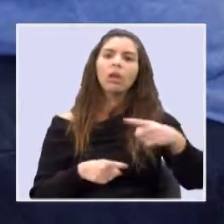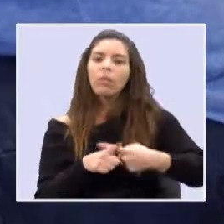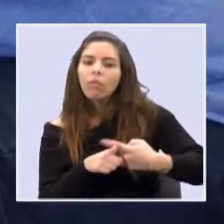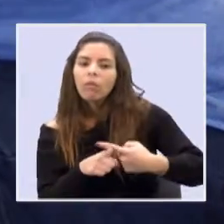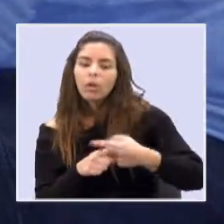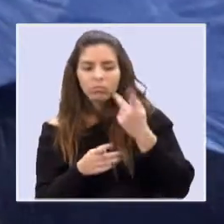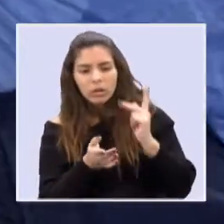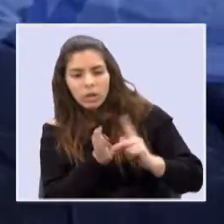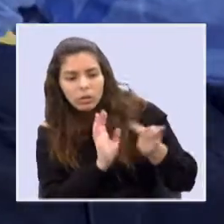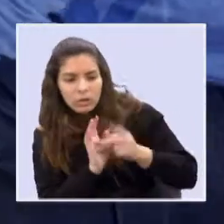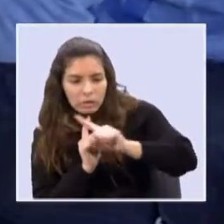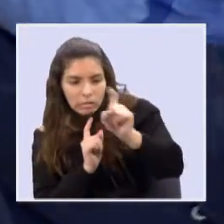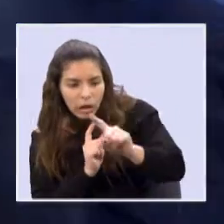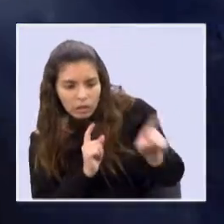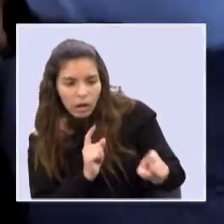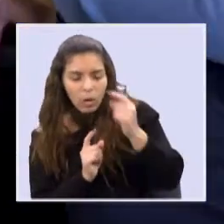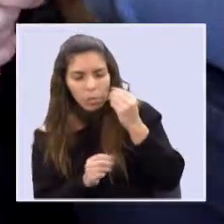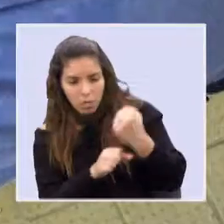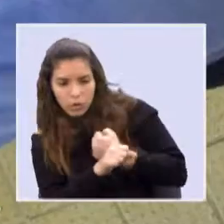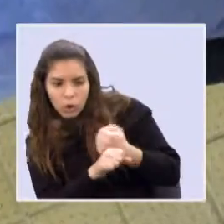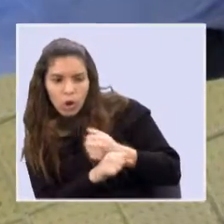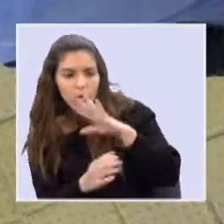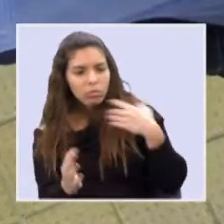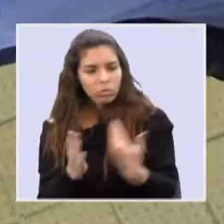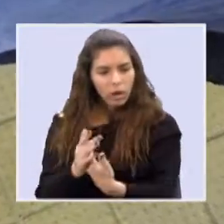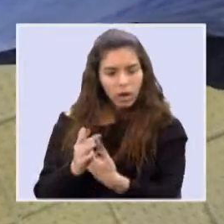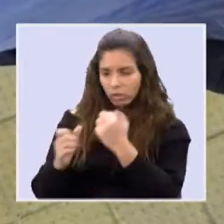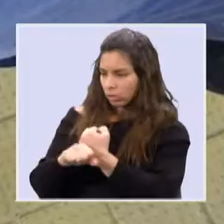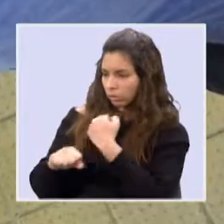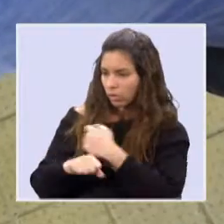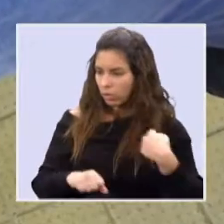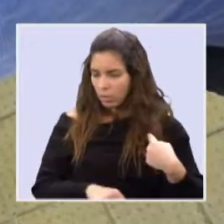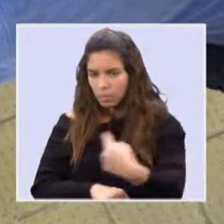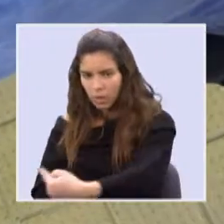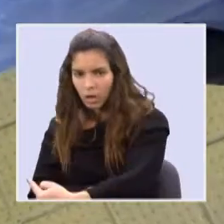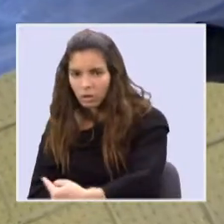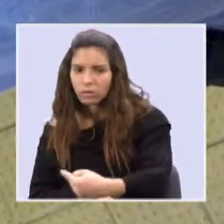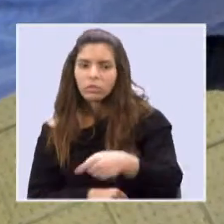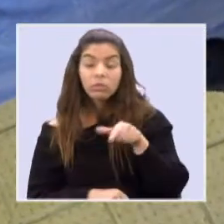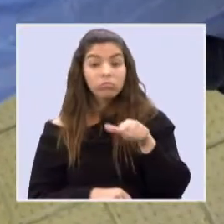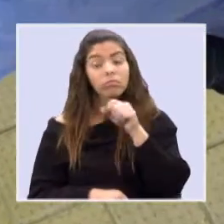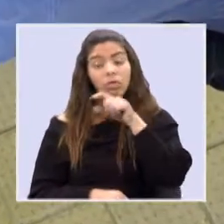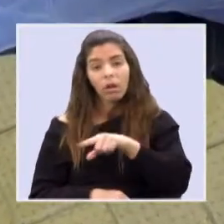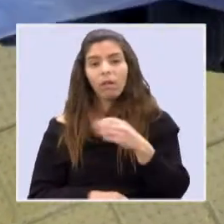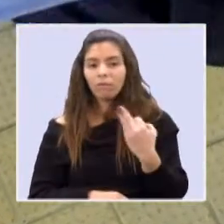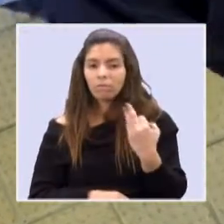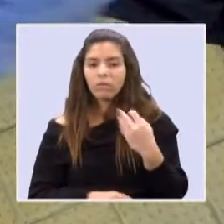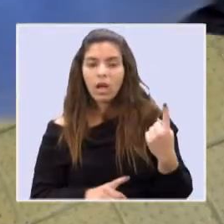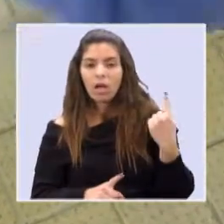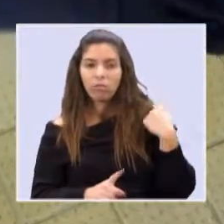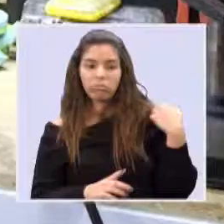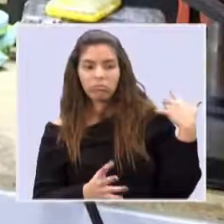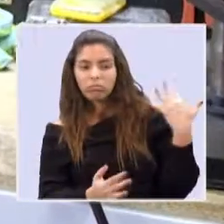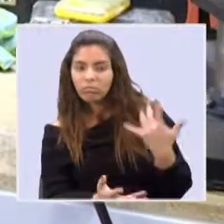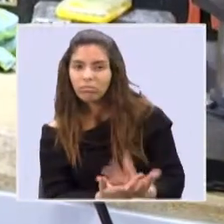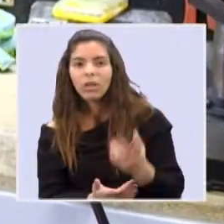têm bastante interesse, por exemplo, em questionar a tecnologia, em perceber como é que ela funciona, como é que ela tem impacto nas suas atividades. E então eu posso dizer que ao longo